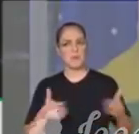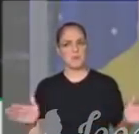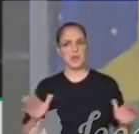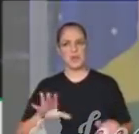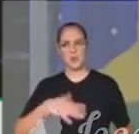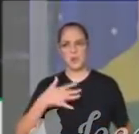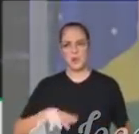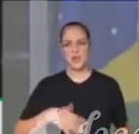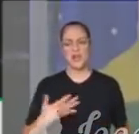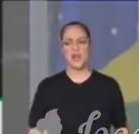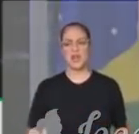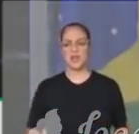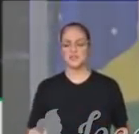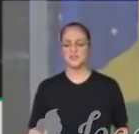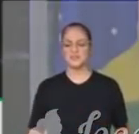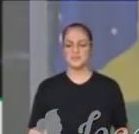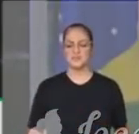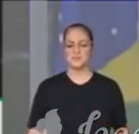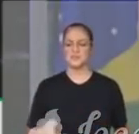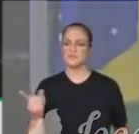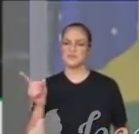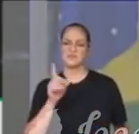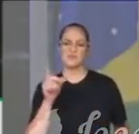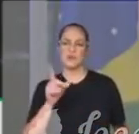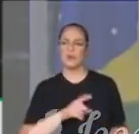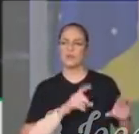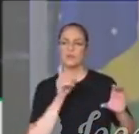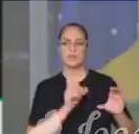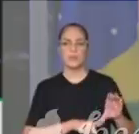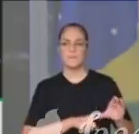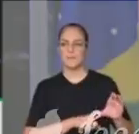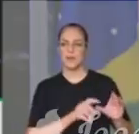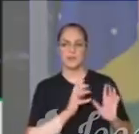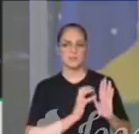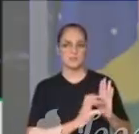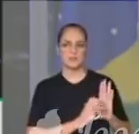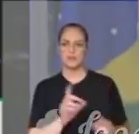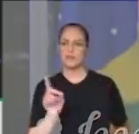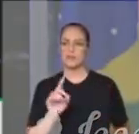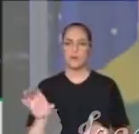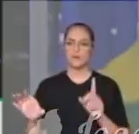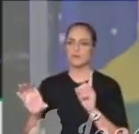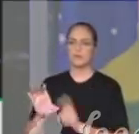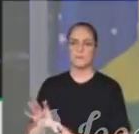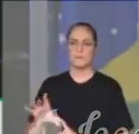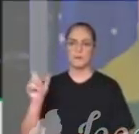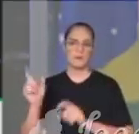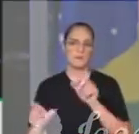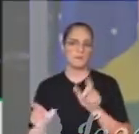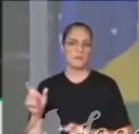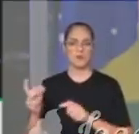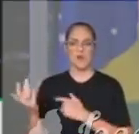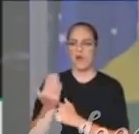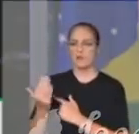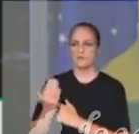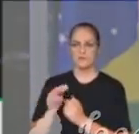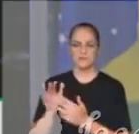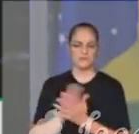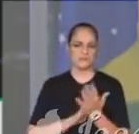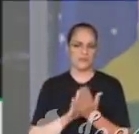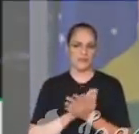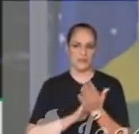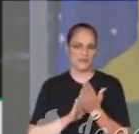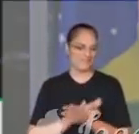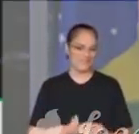qualquer amarra com o partido político, com o Estado, com qualquer personalidade política que tenha algum benefício.